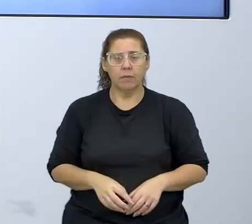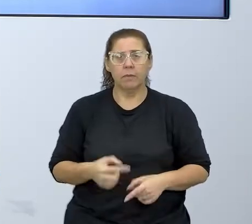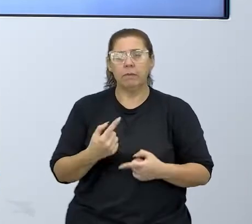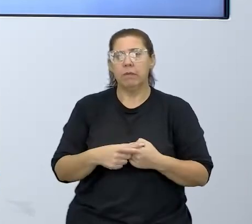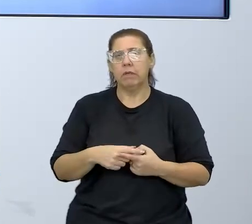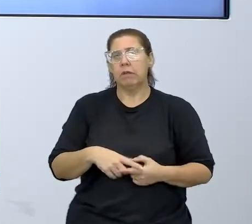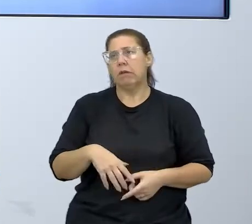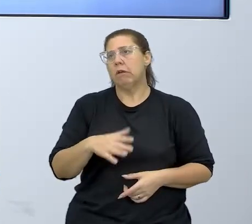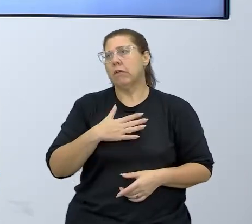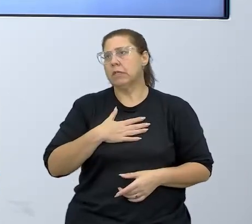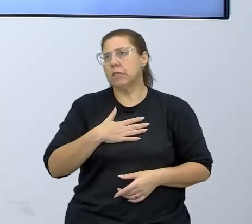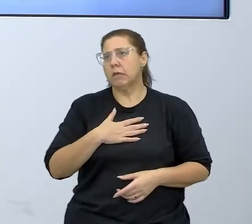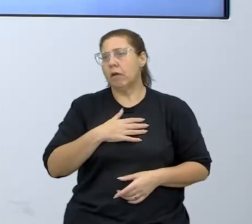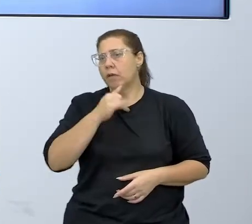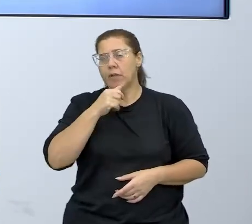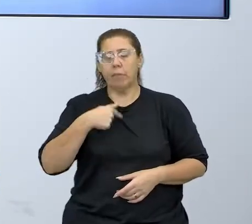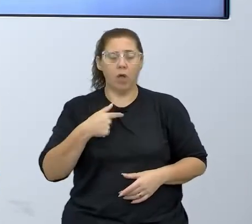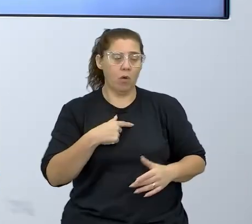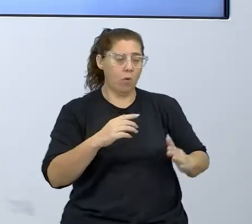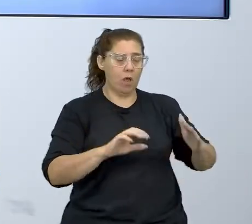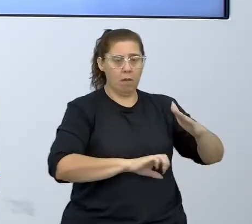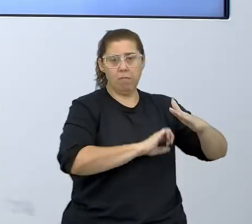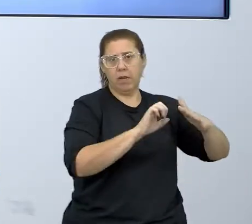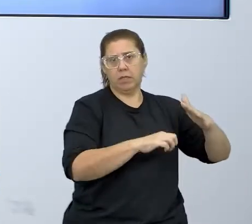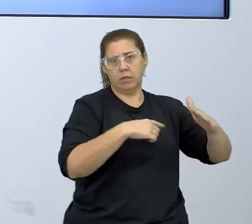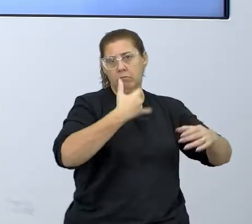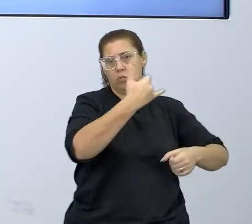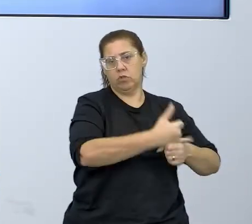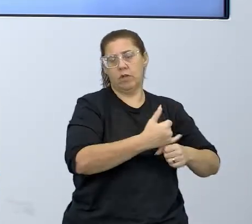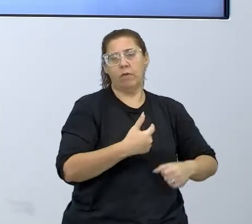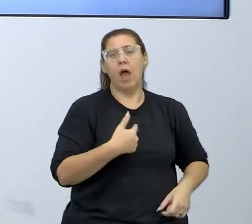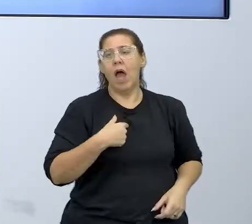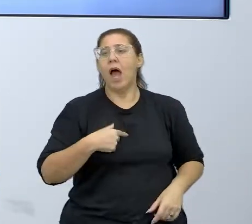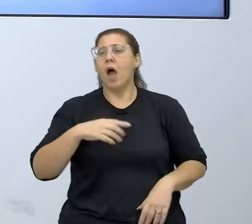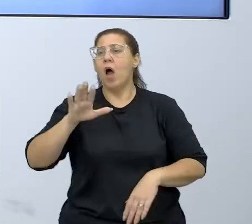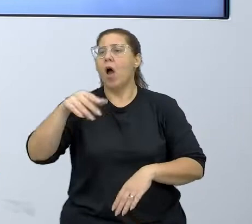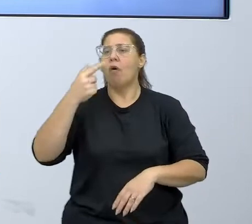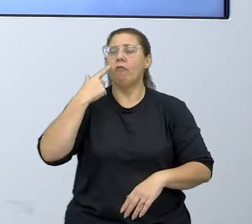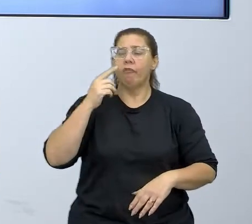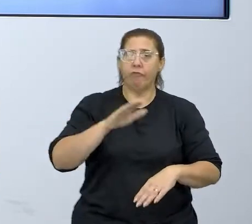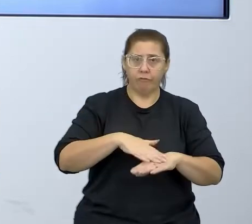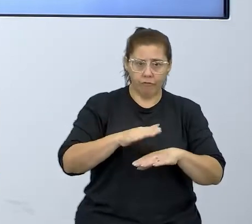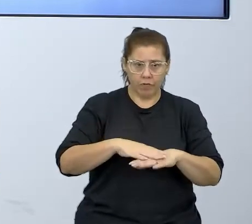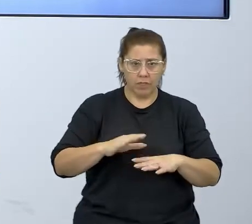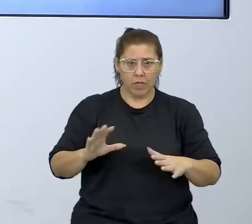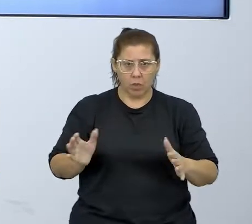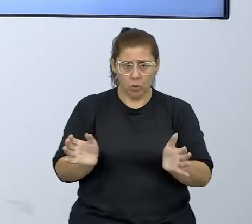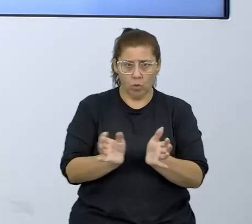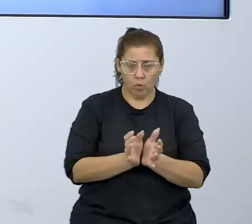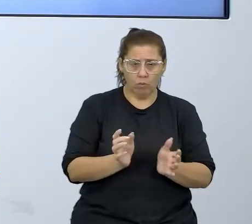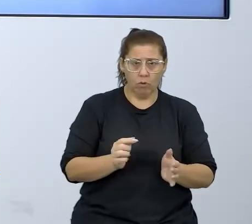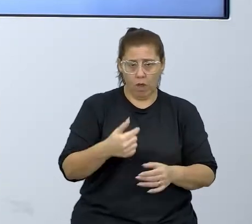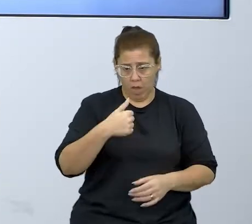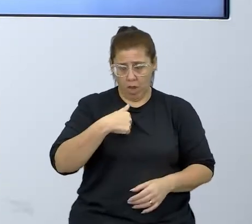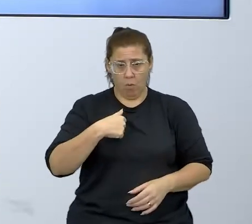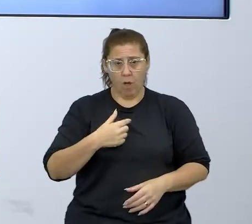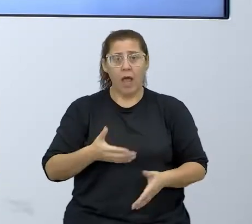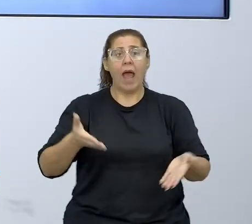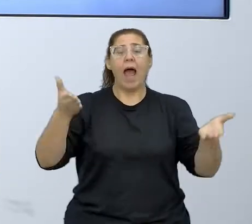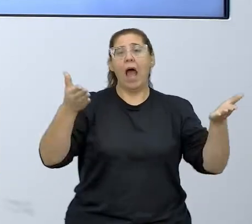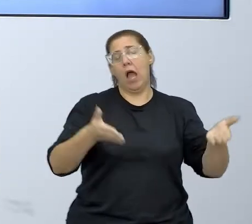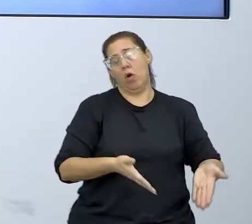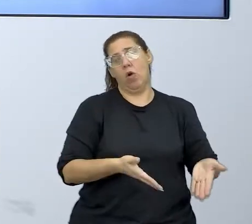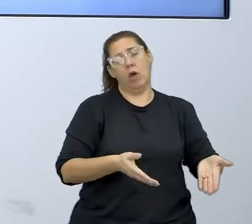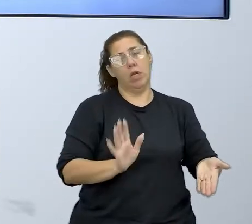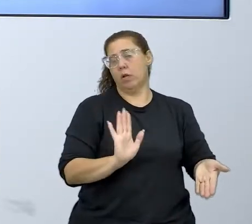eu sou dona de uma empresa, aí eu falo assim, gente, vamos fazer tal coisa. Mas, poxa, você vê... Tá bom, agora não vai